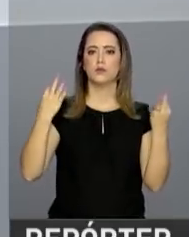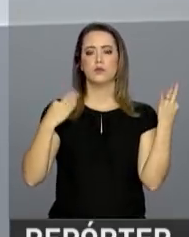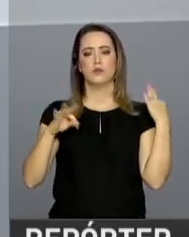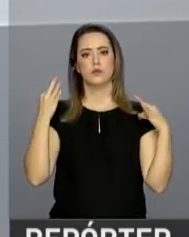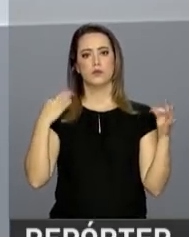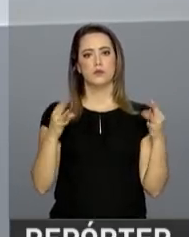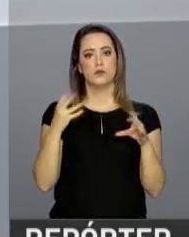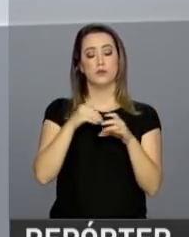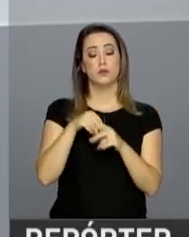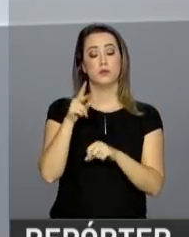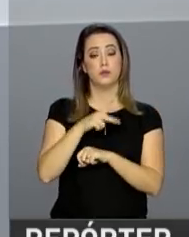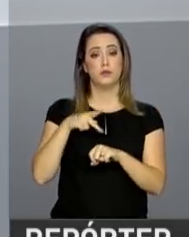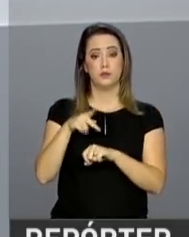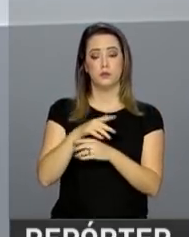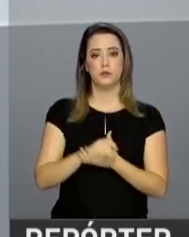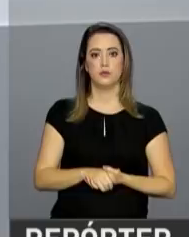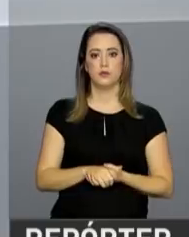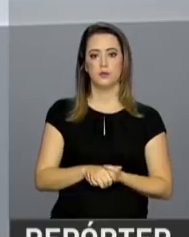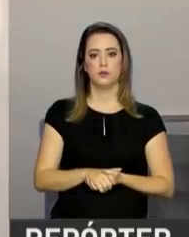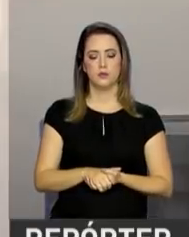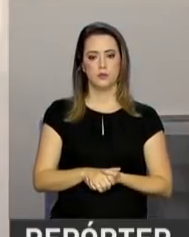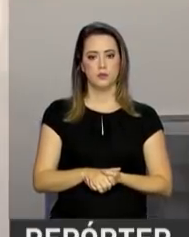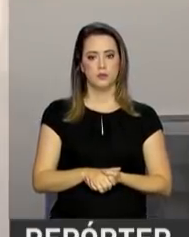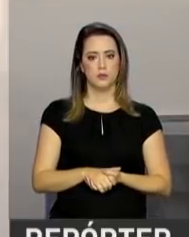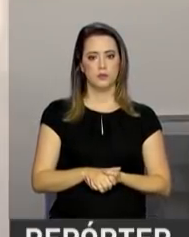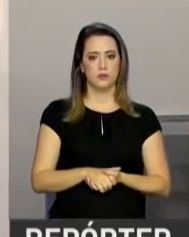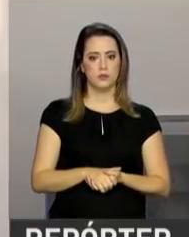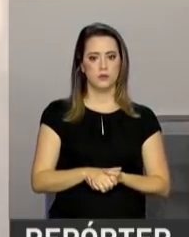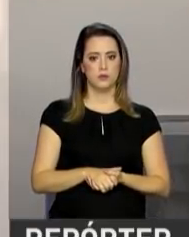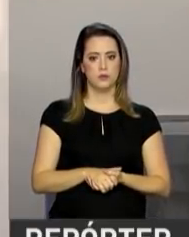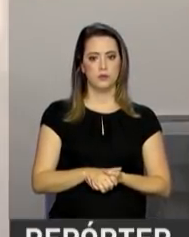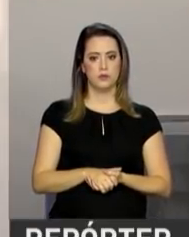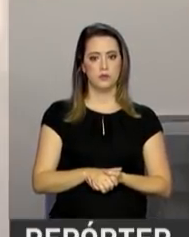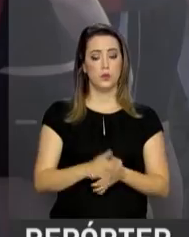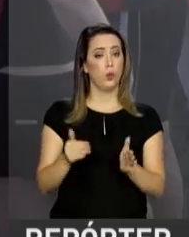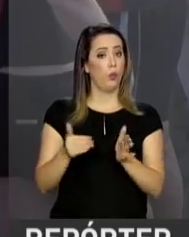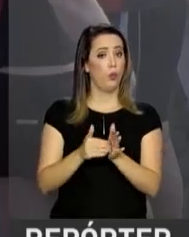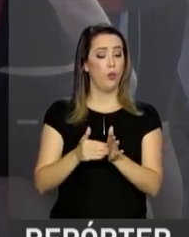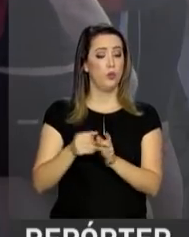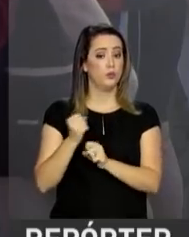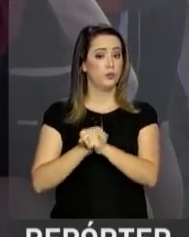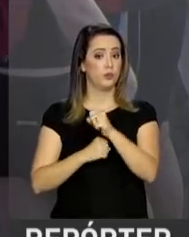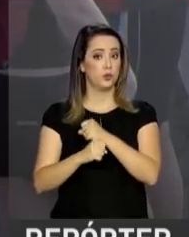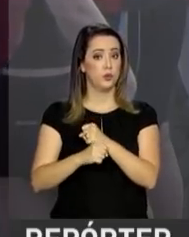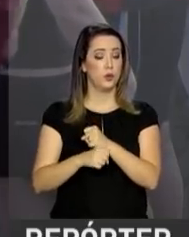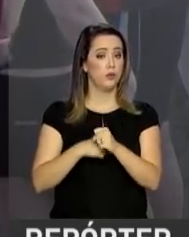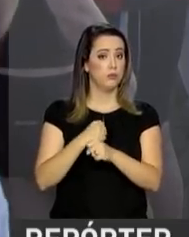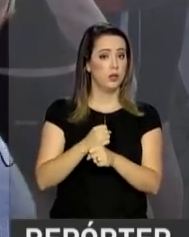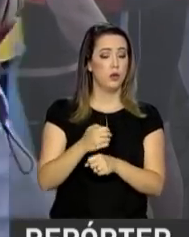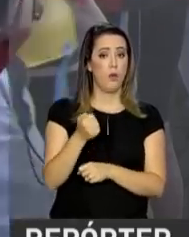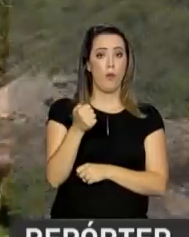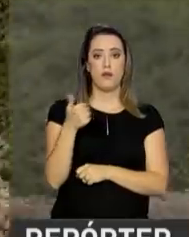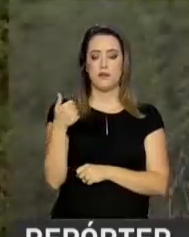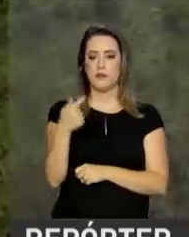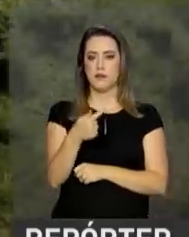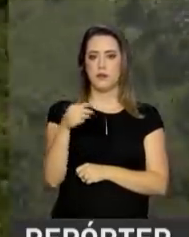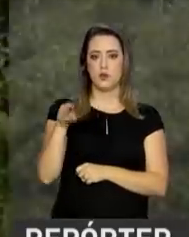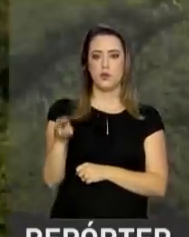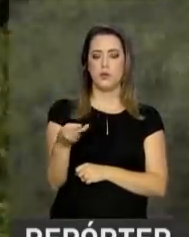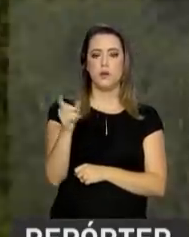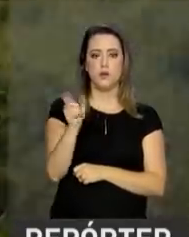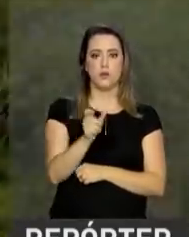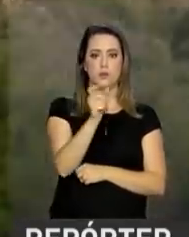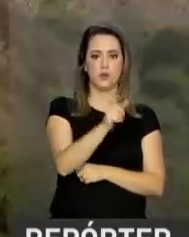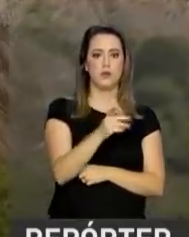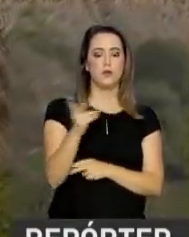agilizar o turismo interno no país no último ano quase 7 milhões de turistas visitaram o